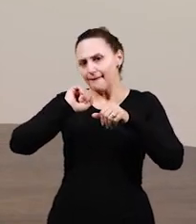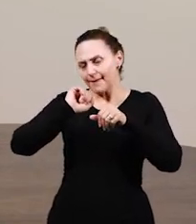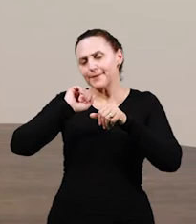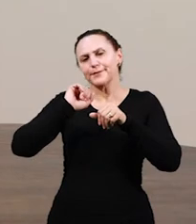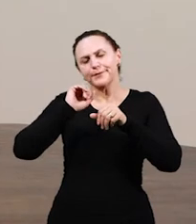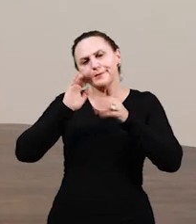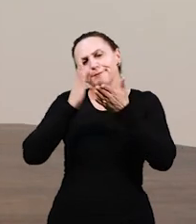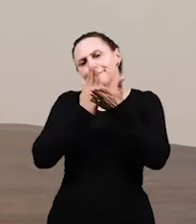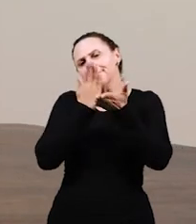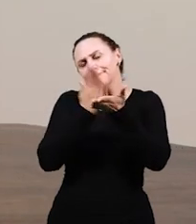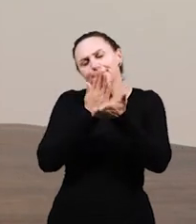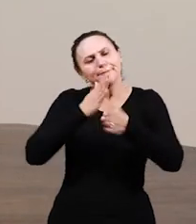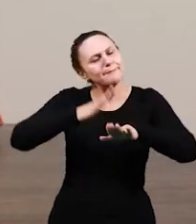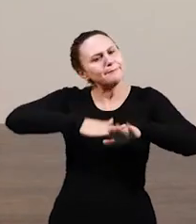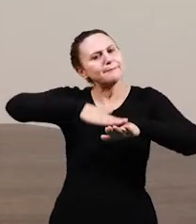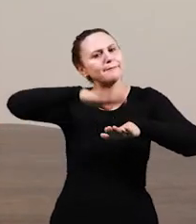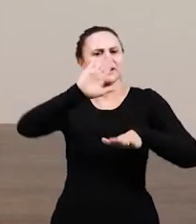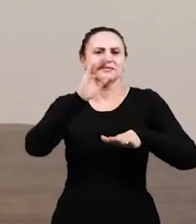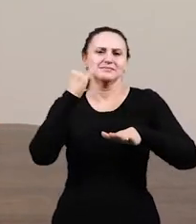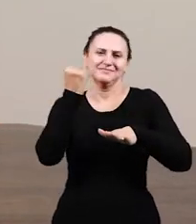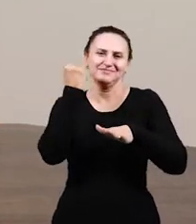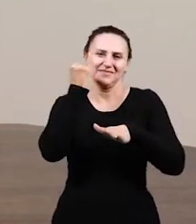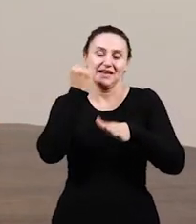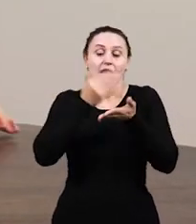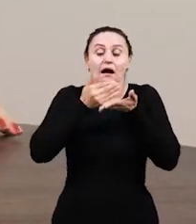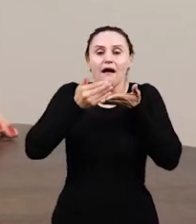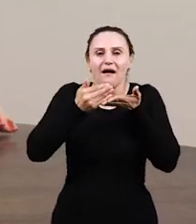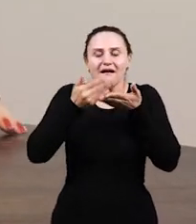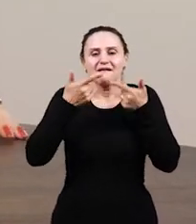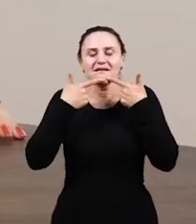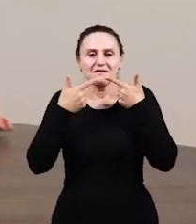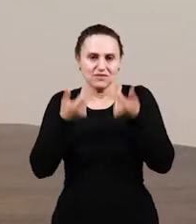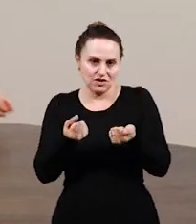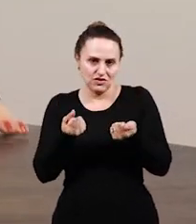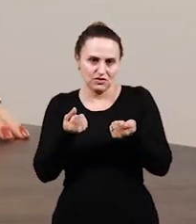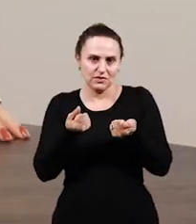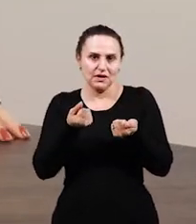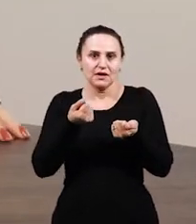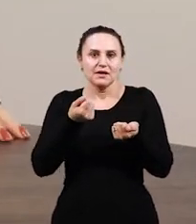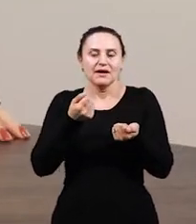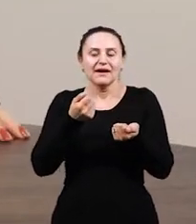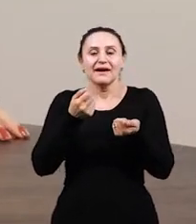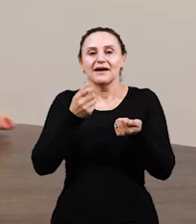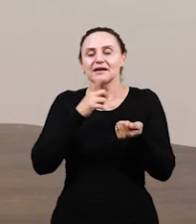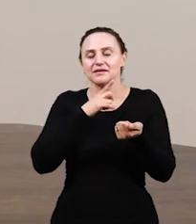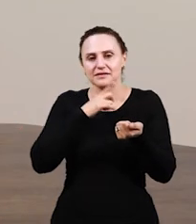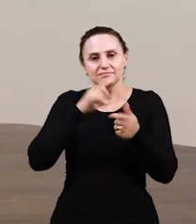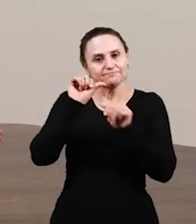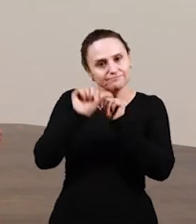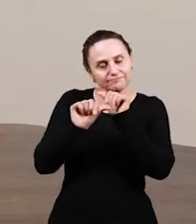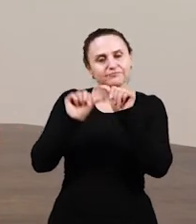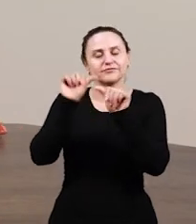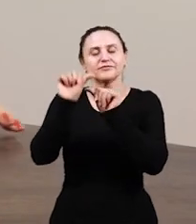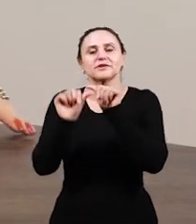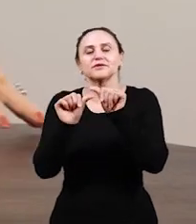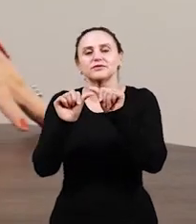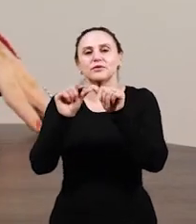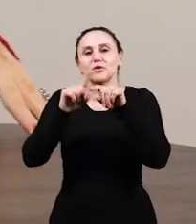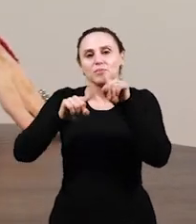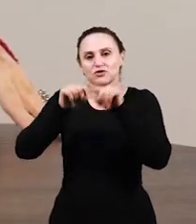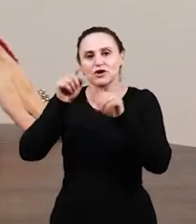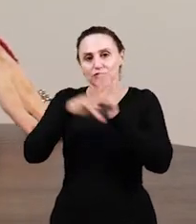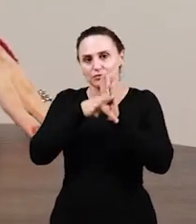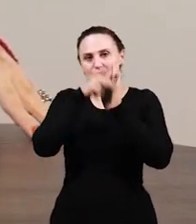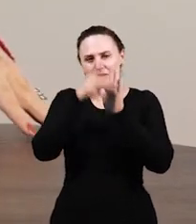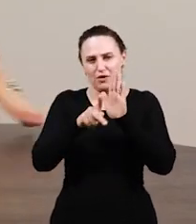linguística porque é é a partir dela que é linguística adquire então o método em um objeto próprios Como eu disse vários